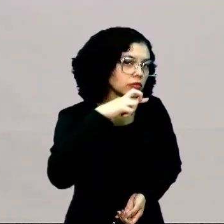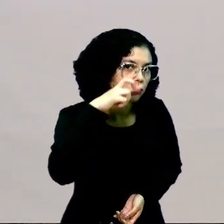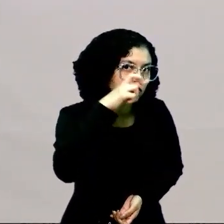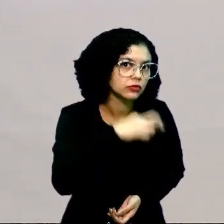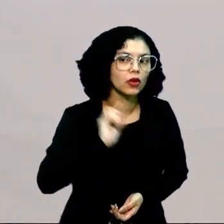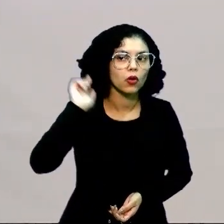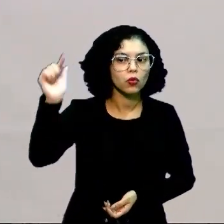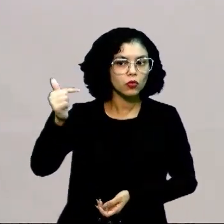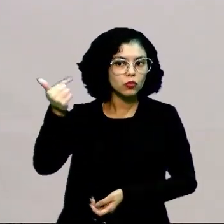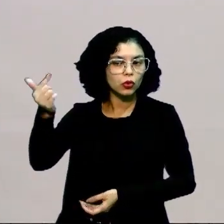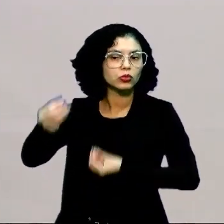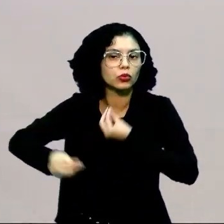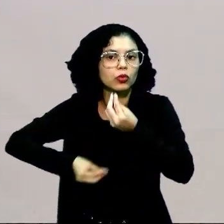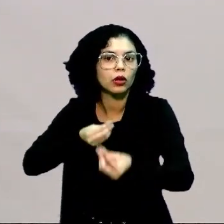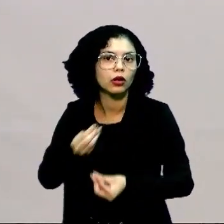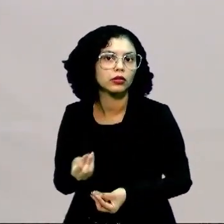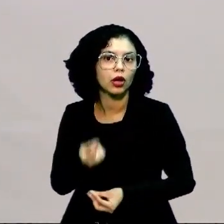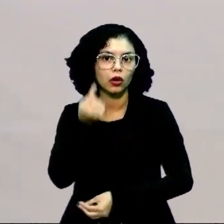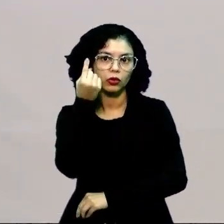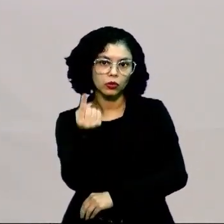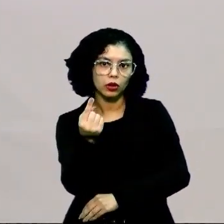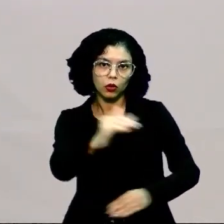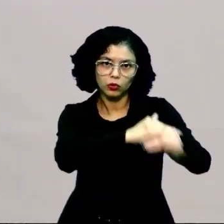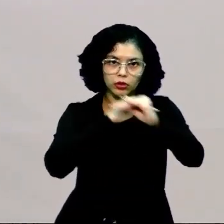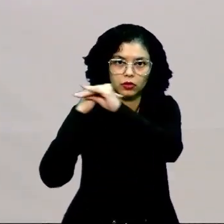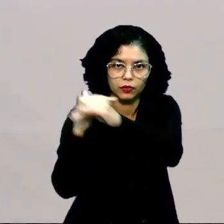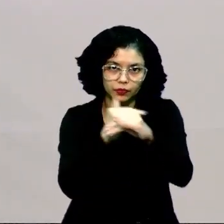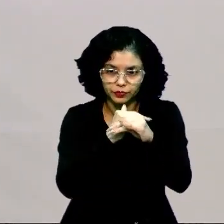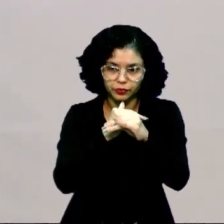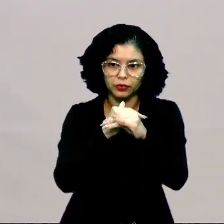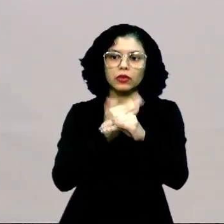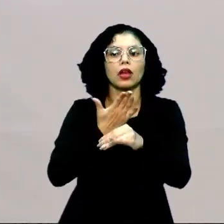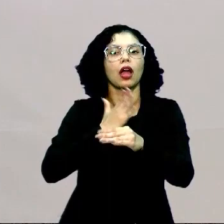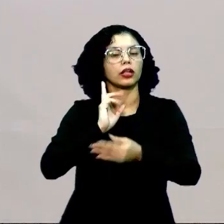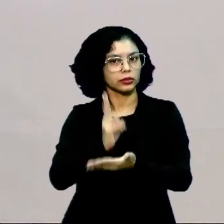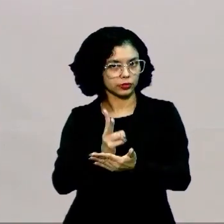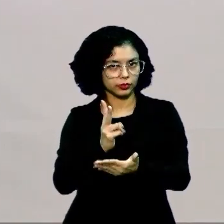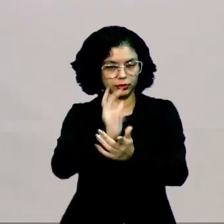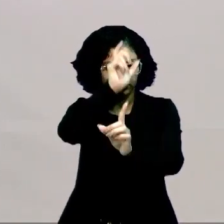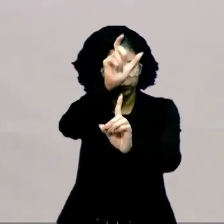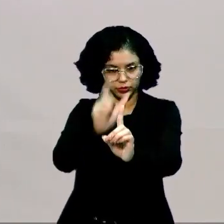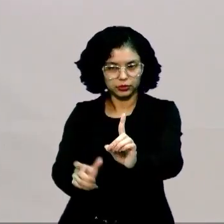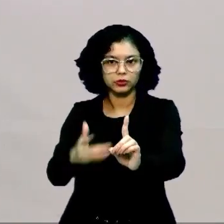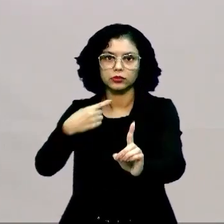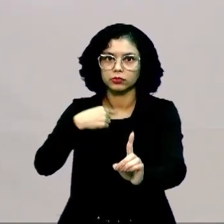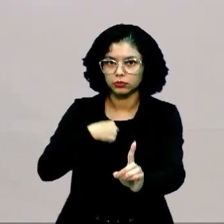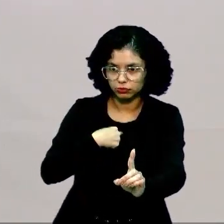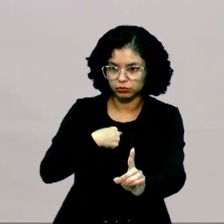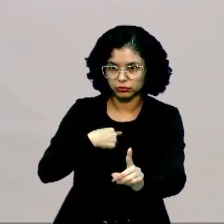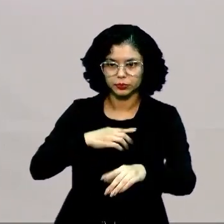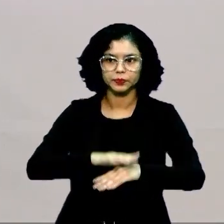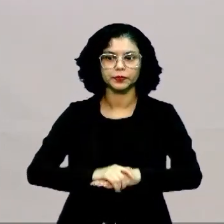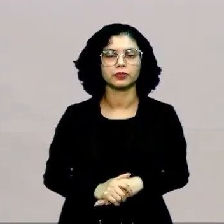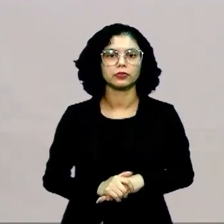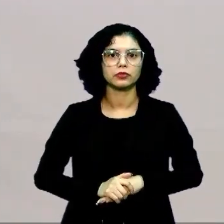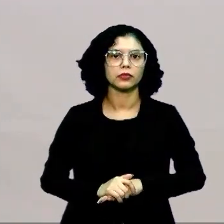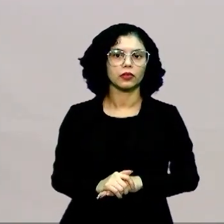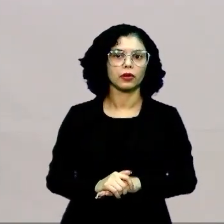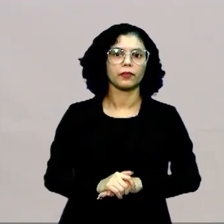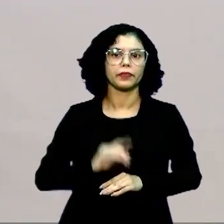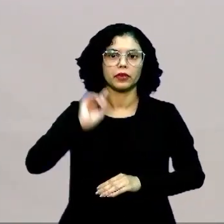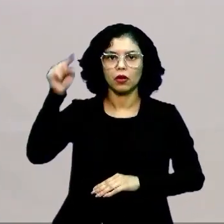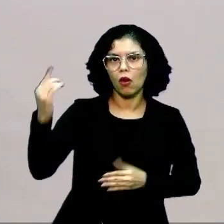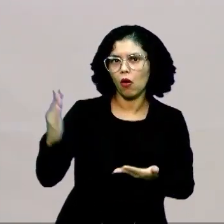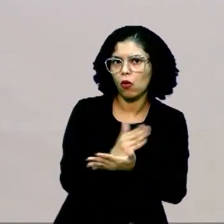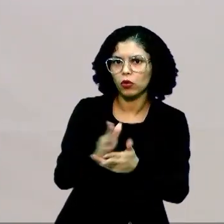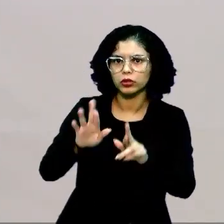o outro como se fosse um igual, com as mesmas referências que eu, e não